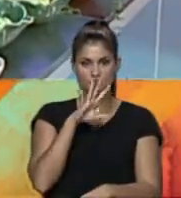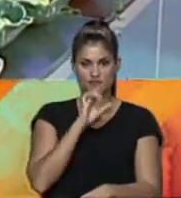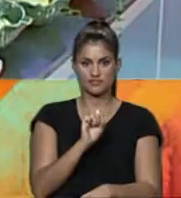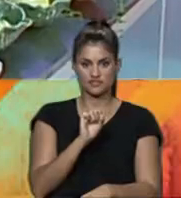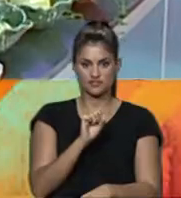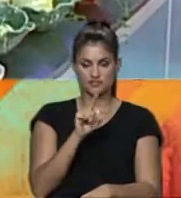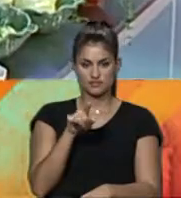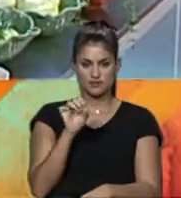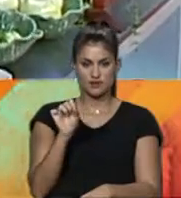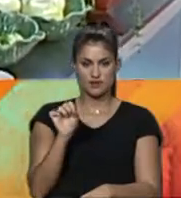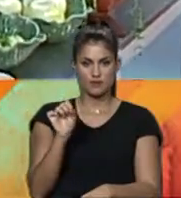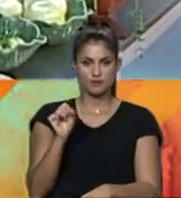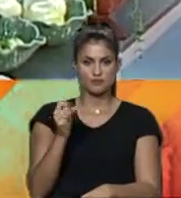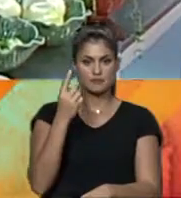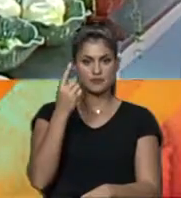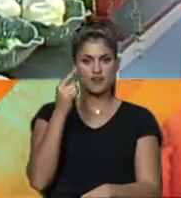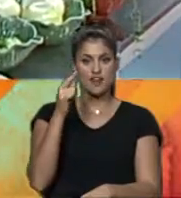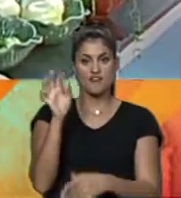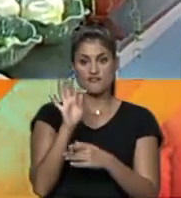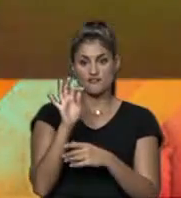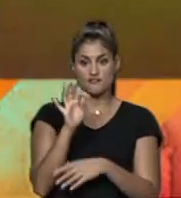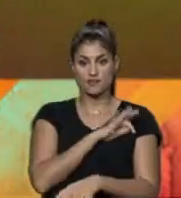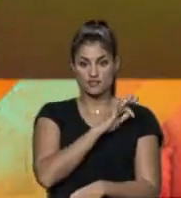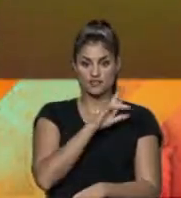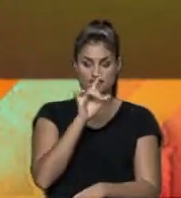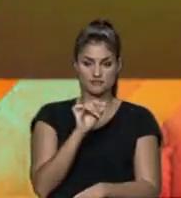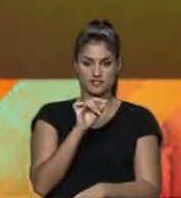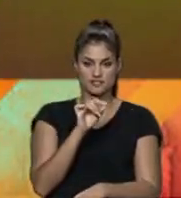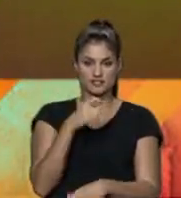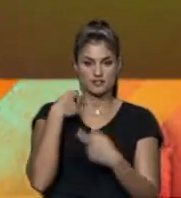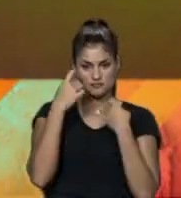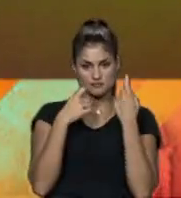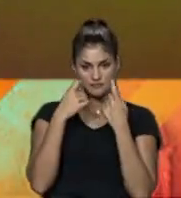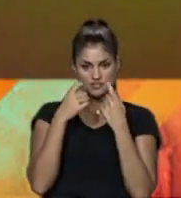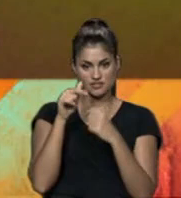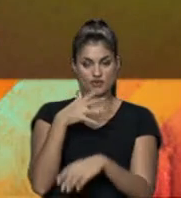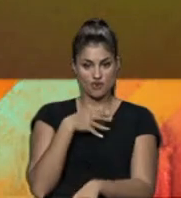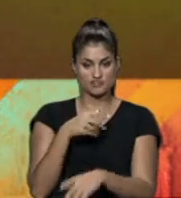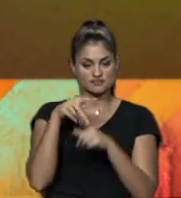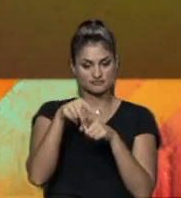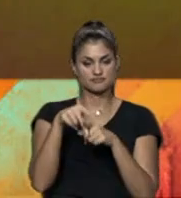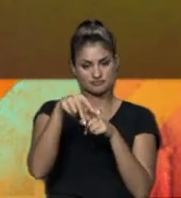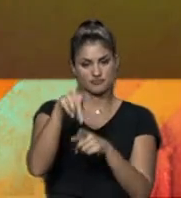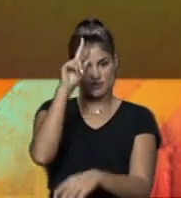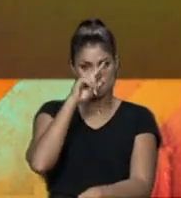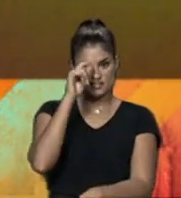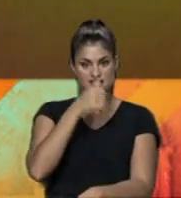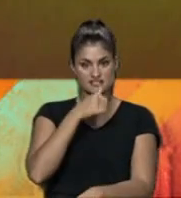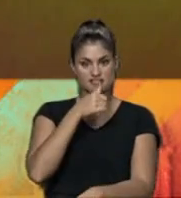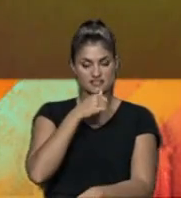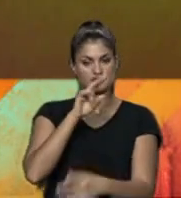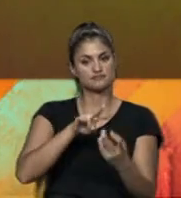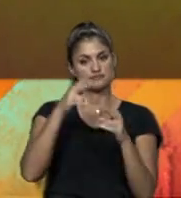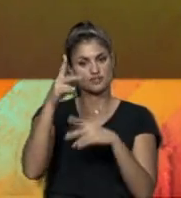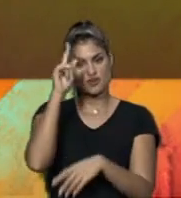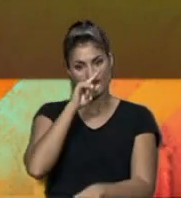ele estava ali um bocado embaraçado e eu também pensei assim, leva ao psicólogo ou vai para os cavalos, que ele adora montar, não é? Cavalo. E depois decidi levá-lo para os cavalos